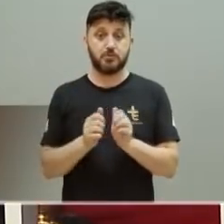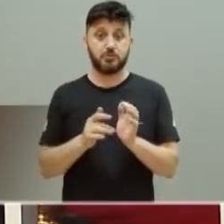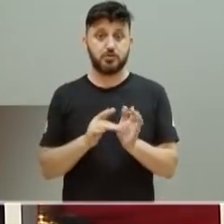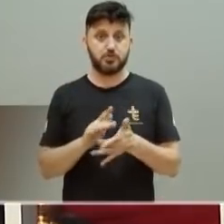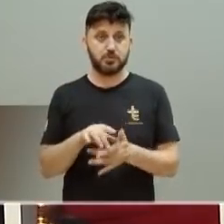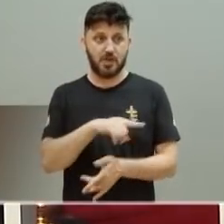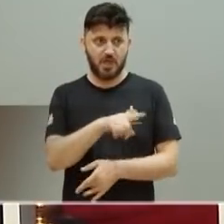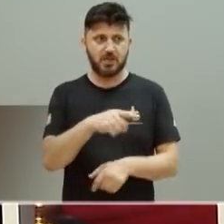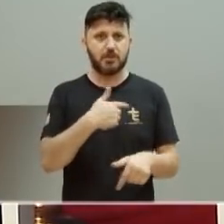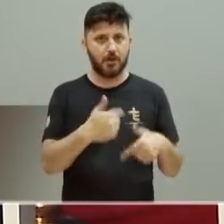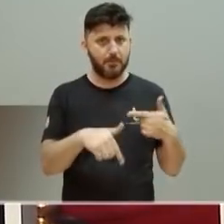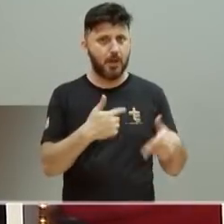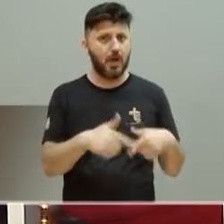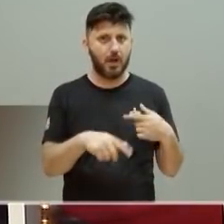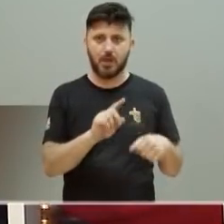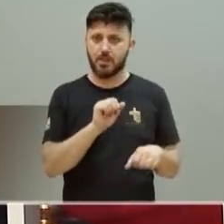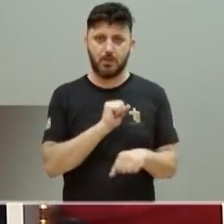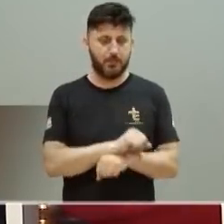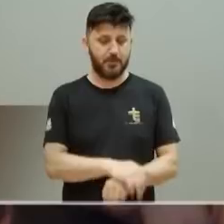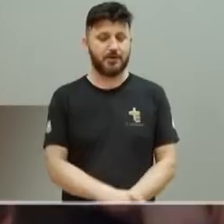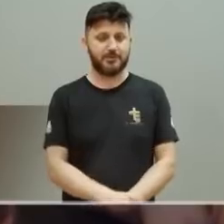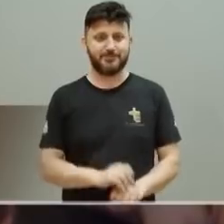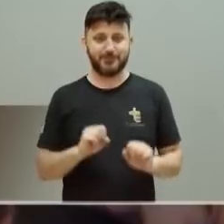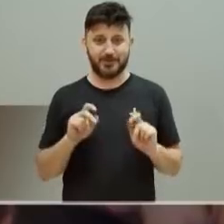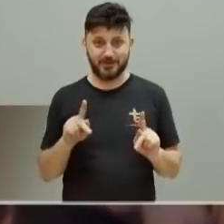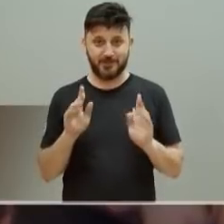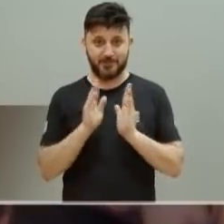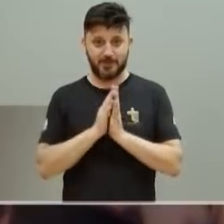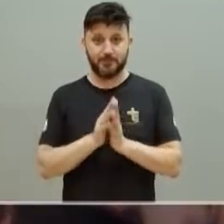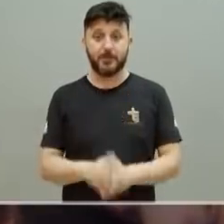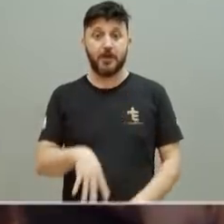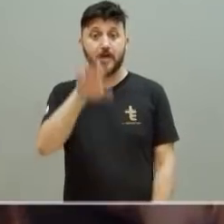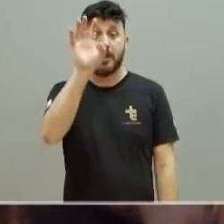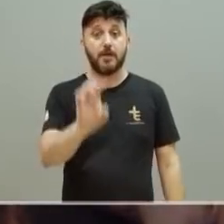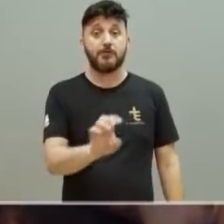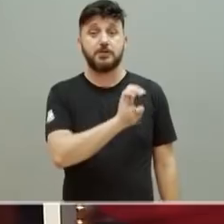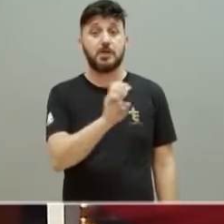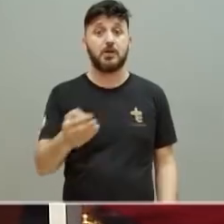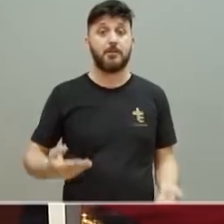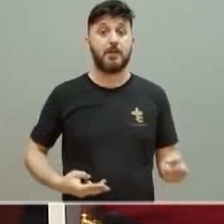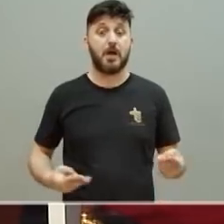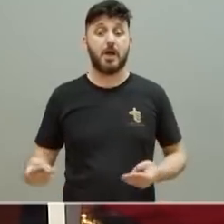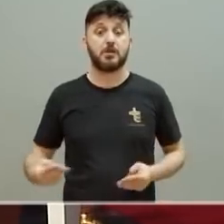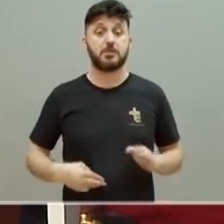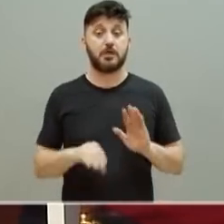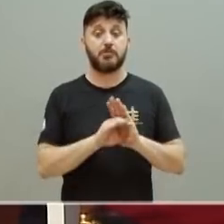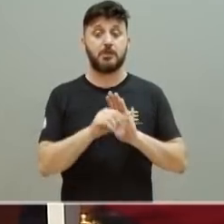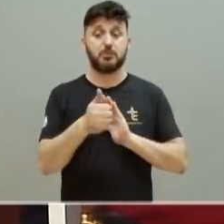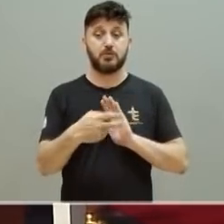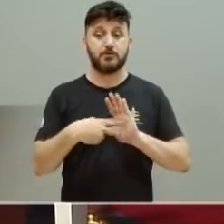não ligar para nós. Amém? Evangelho de São Marcos, capítulo 1, versículo